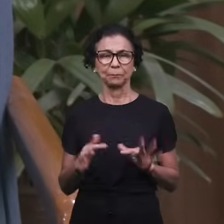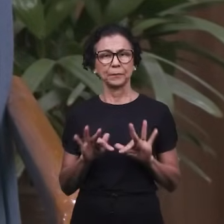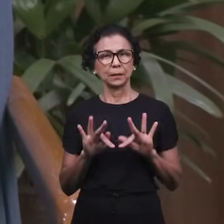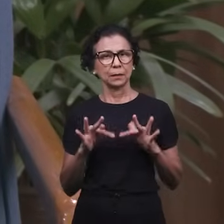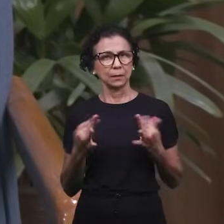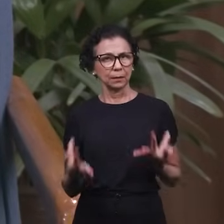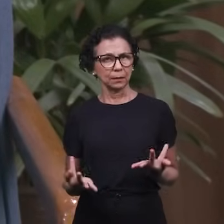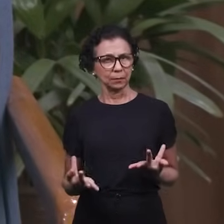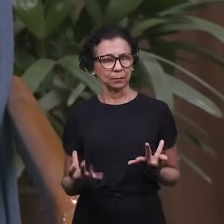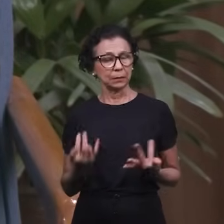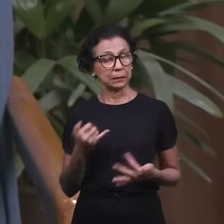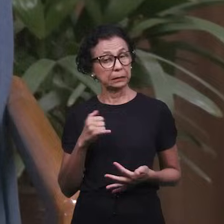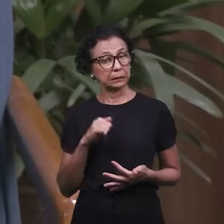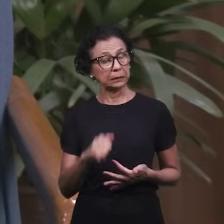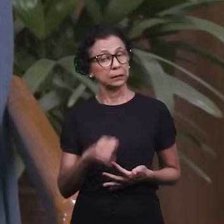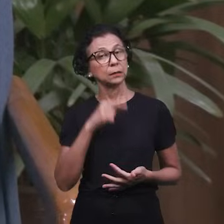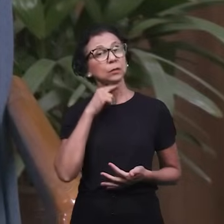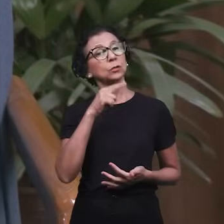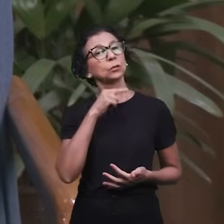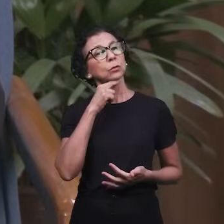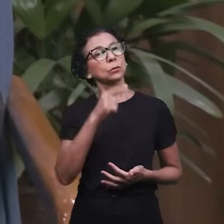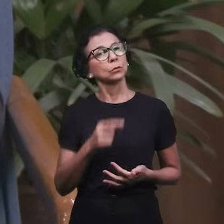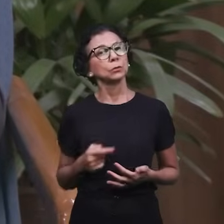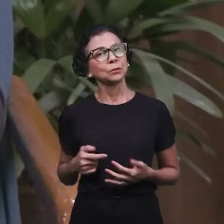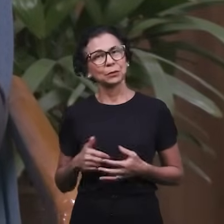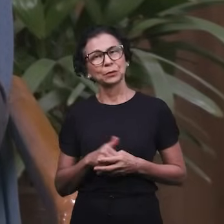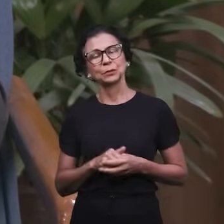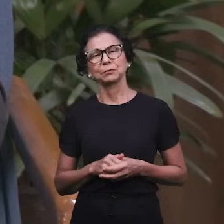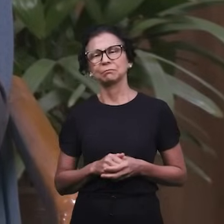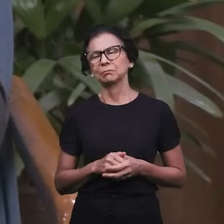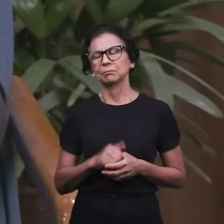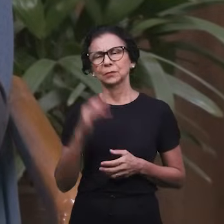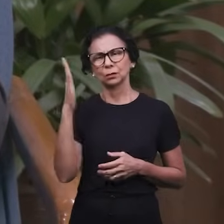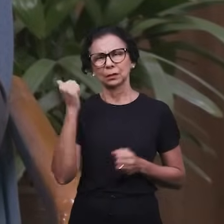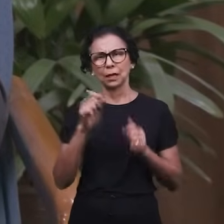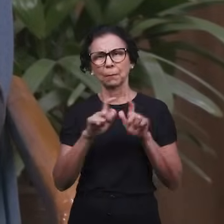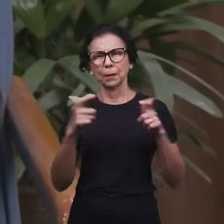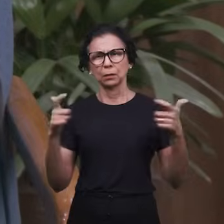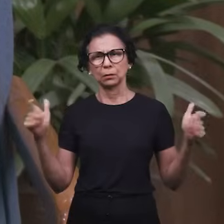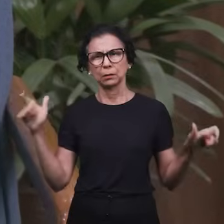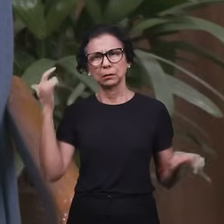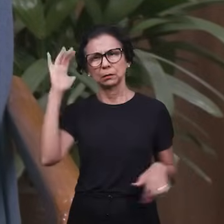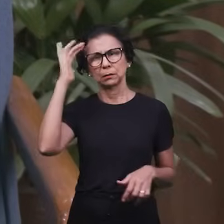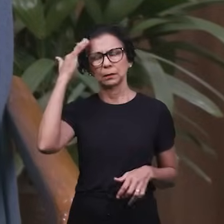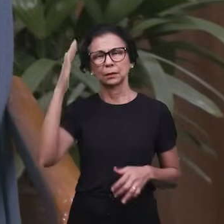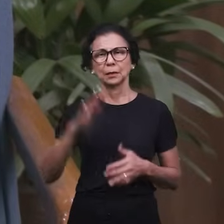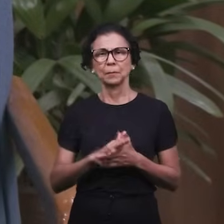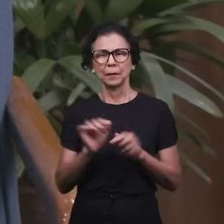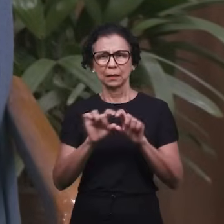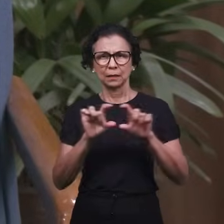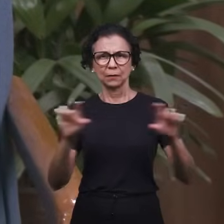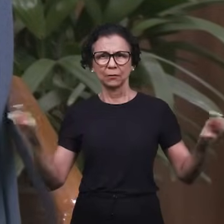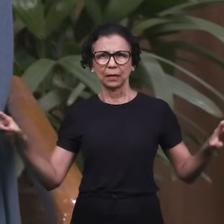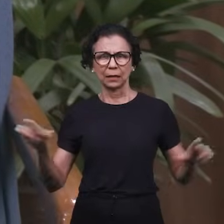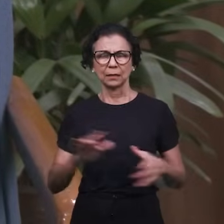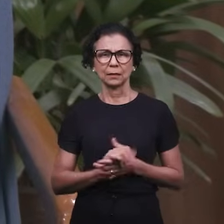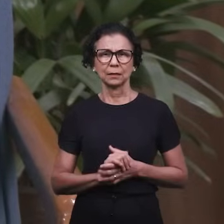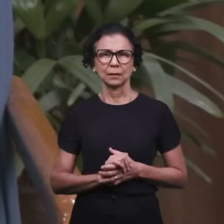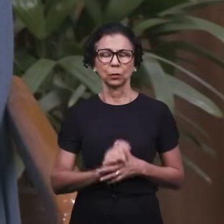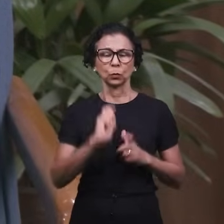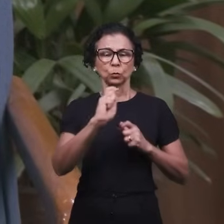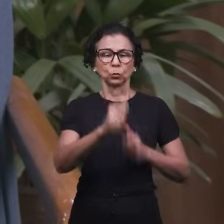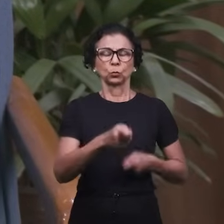Eventualmente, se houver alguma dúvida nesse sentido, tenho certeza que a maioria dos irmãos entenderam. Essa expressão carros e cavalos, né,